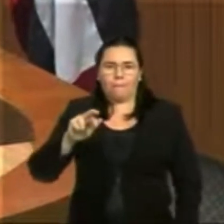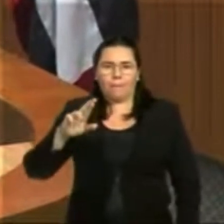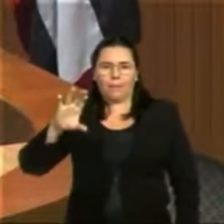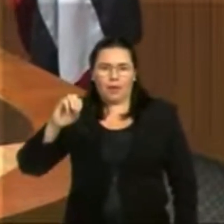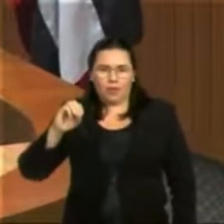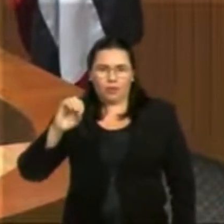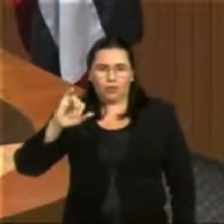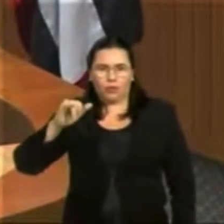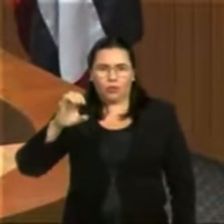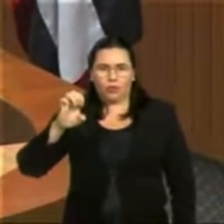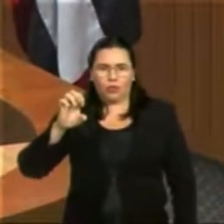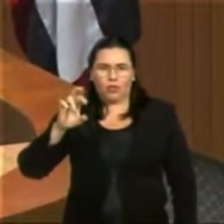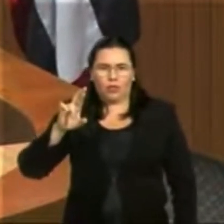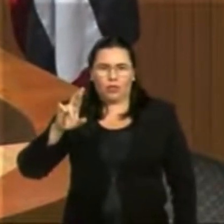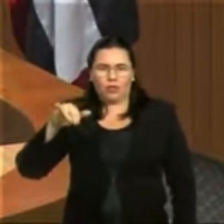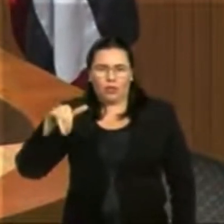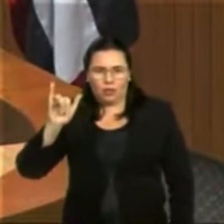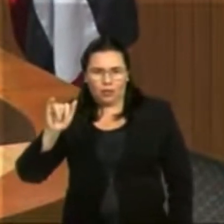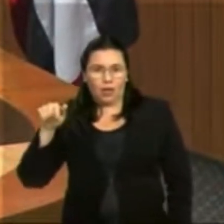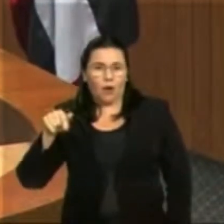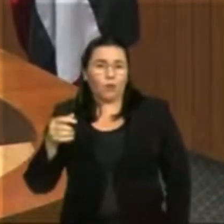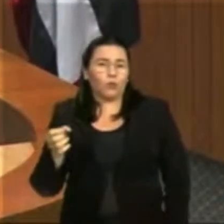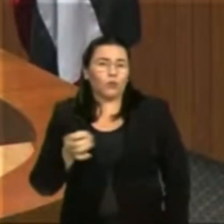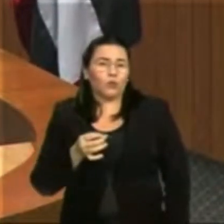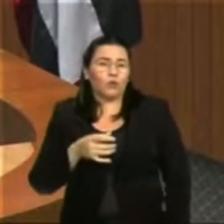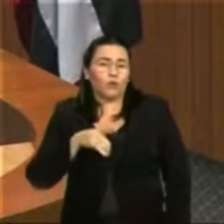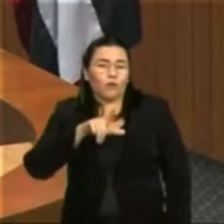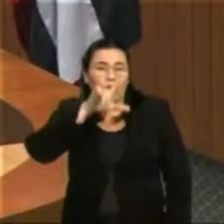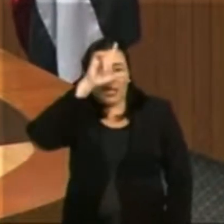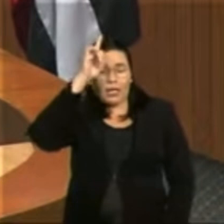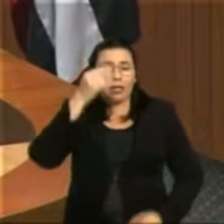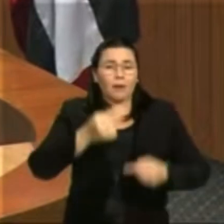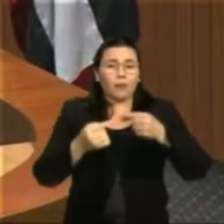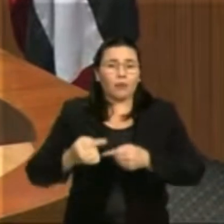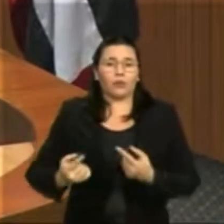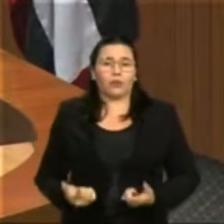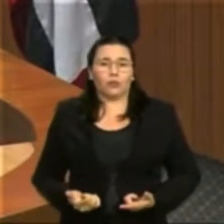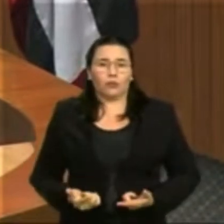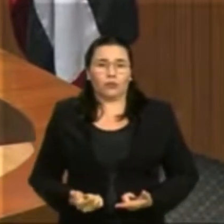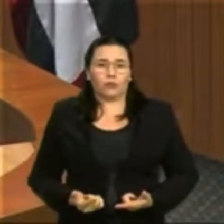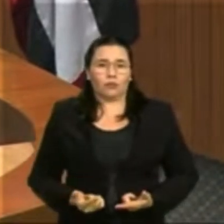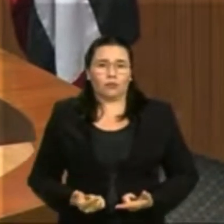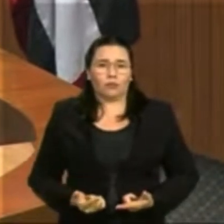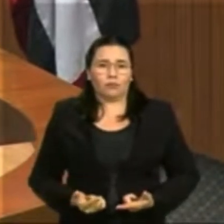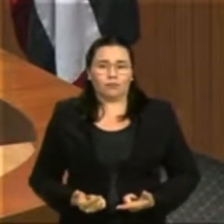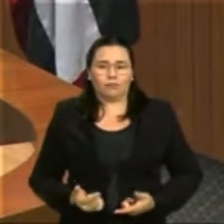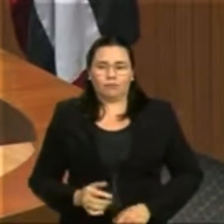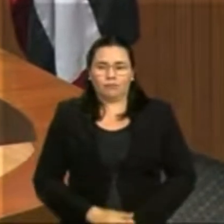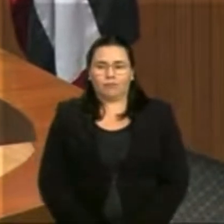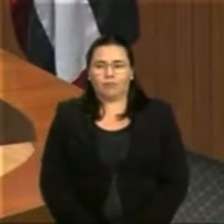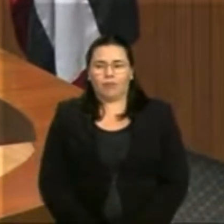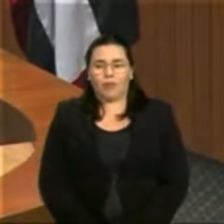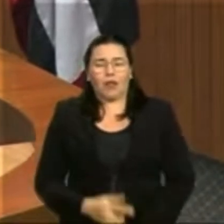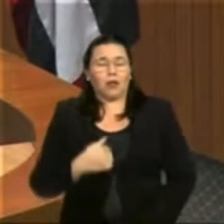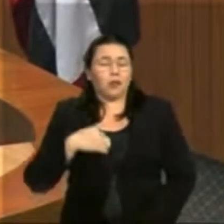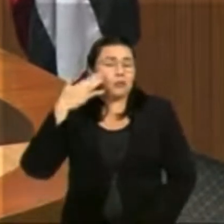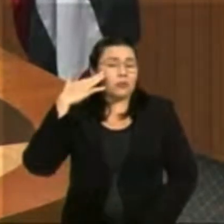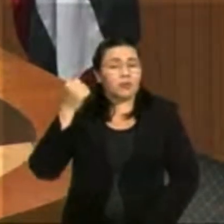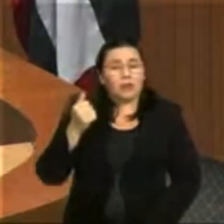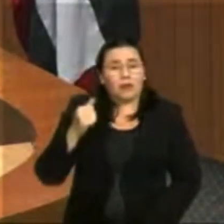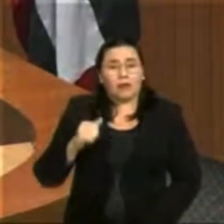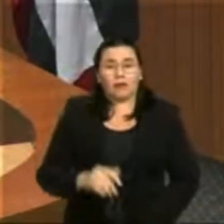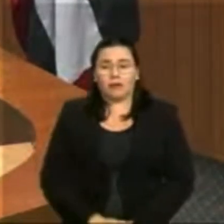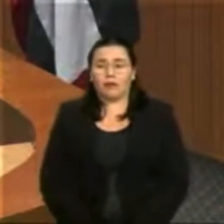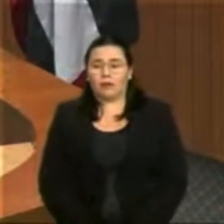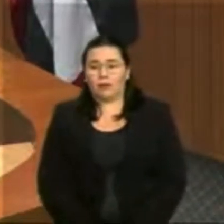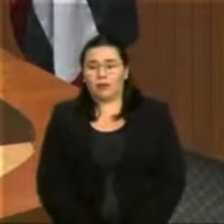Flávio Dino no Maranhão. Braulio, até onde eu saiba, a não ser que eu esteja aqui sob efeito